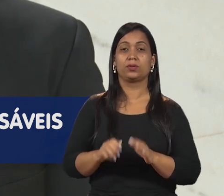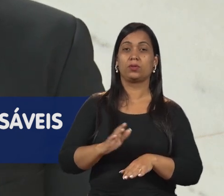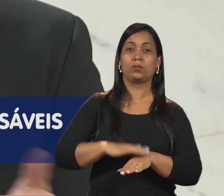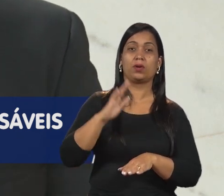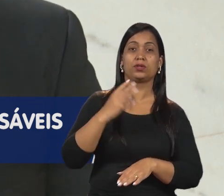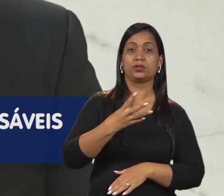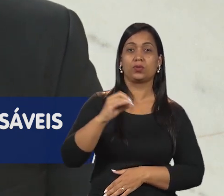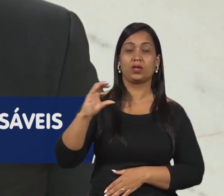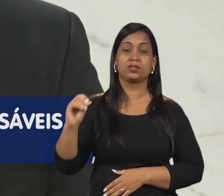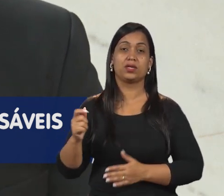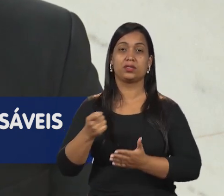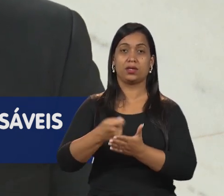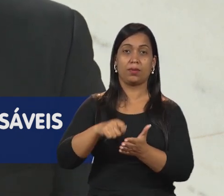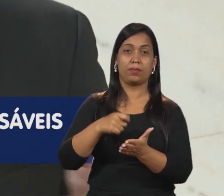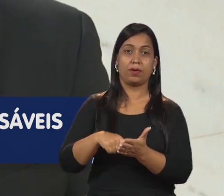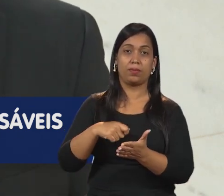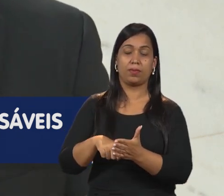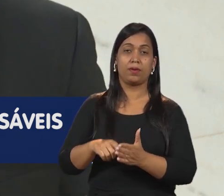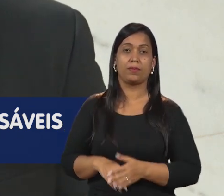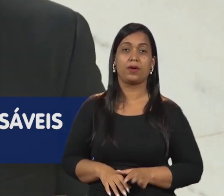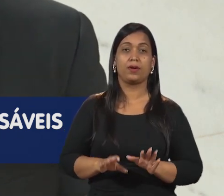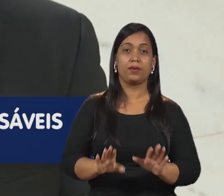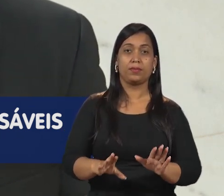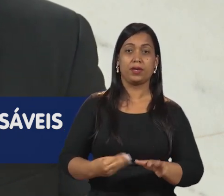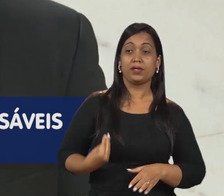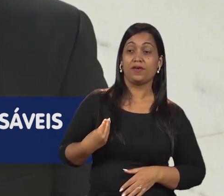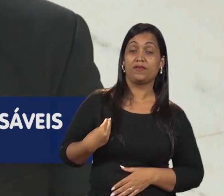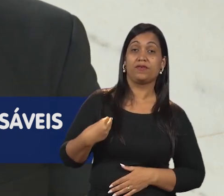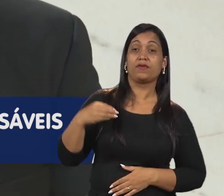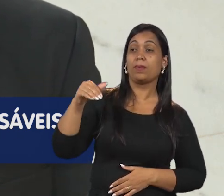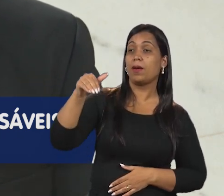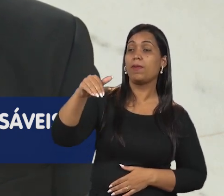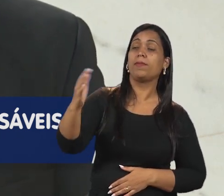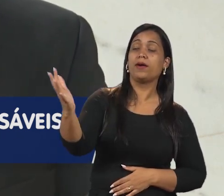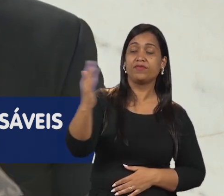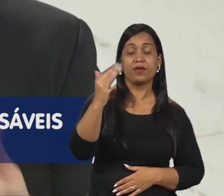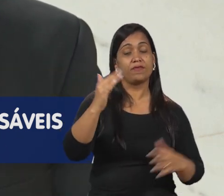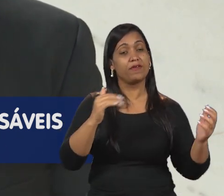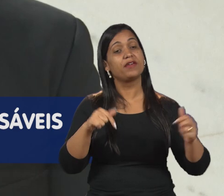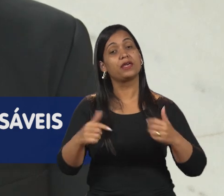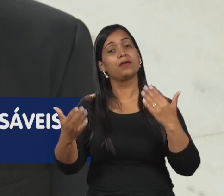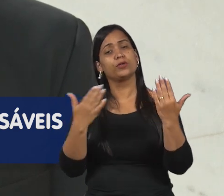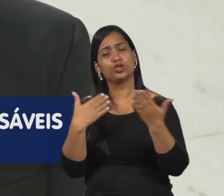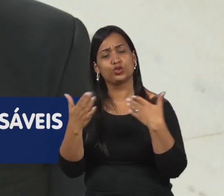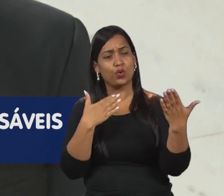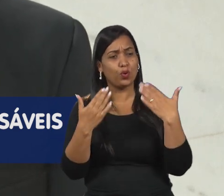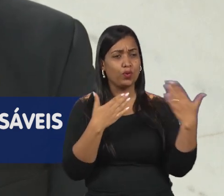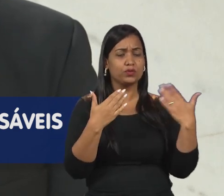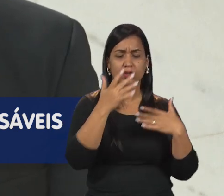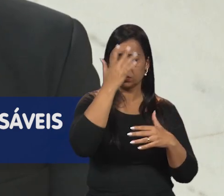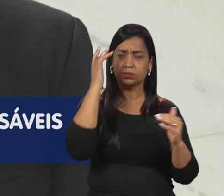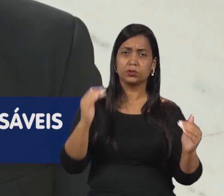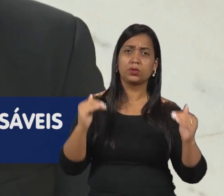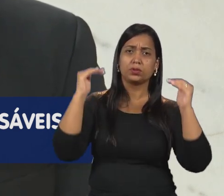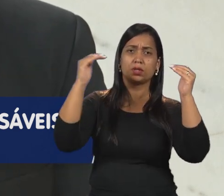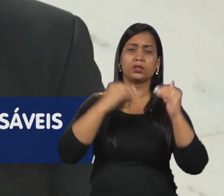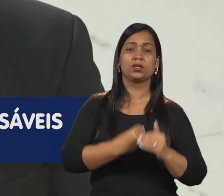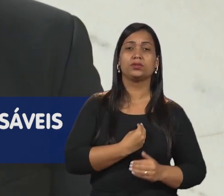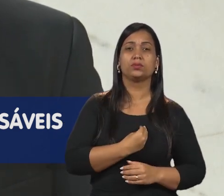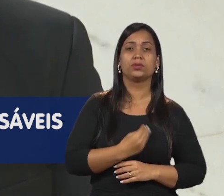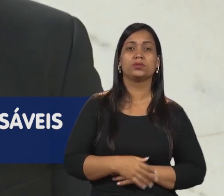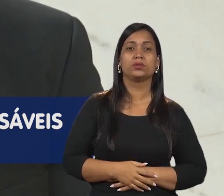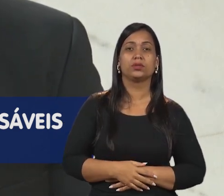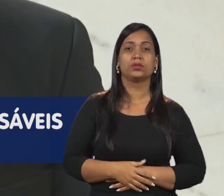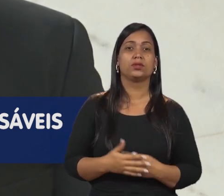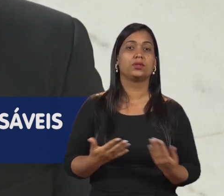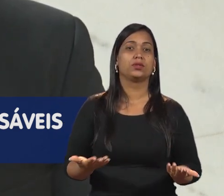de 400 assinaturas. Mas quando a gente foi debater o assunto de uma maneira mais a fundo aqui, com autoridades presentes, a gente